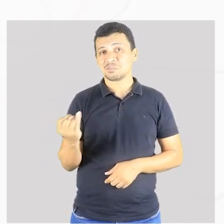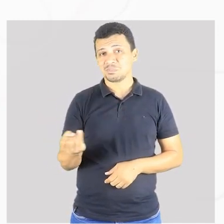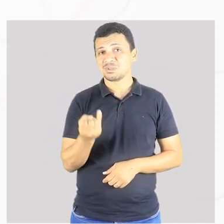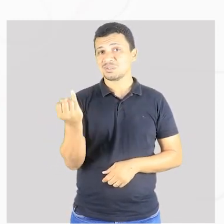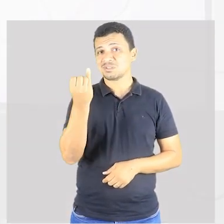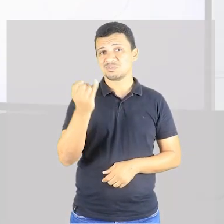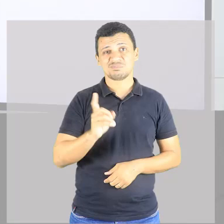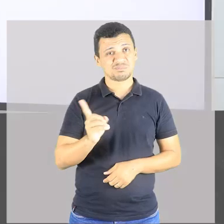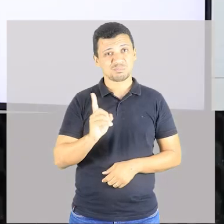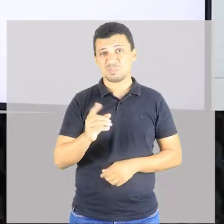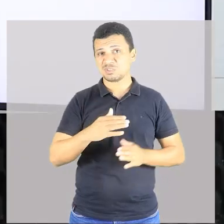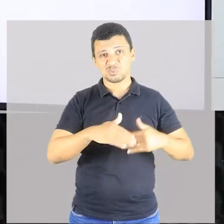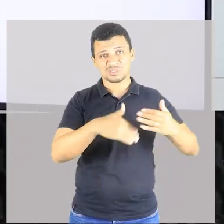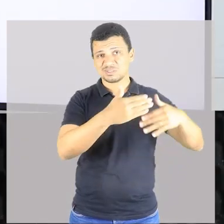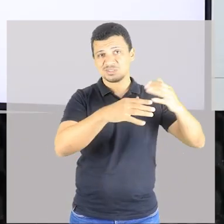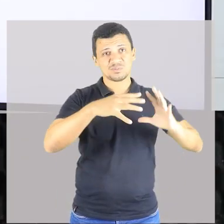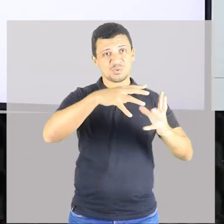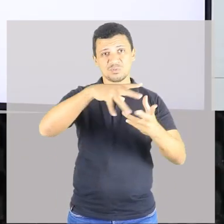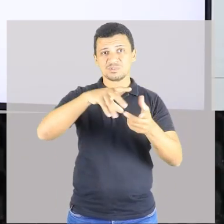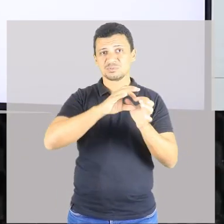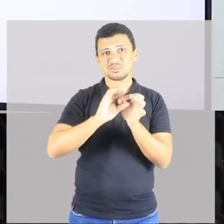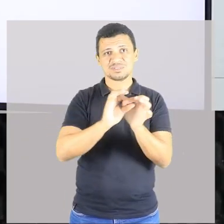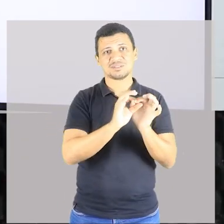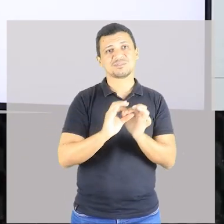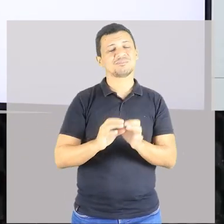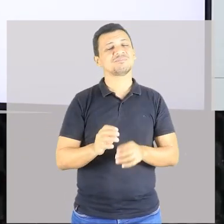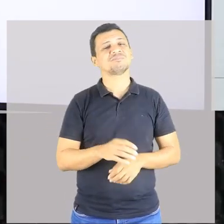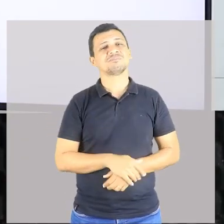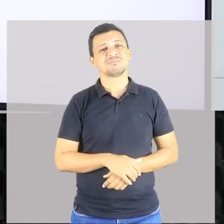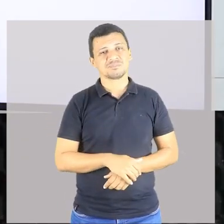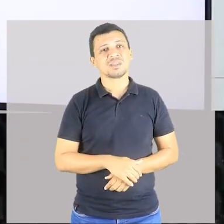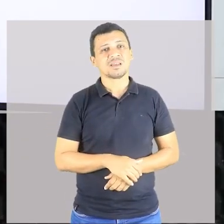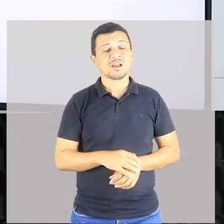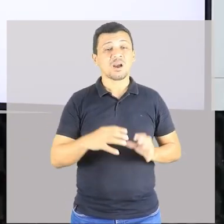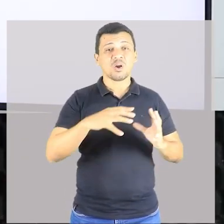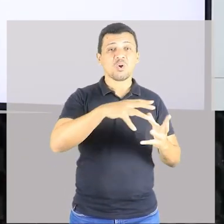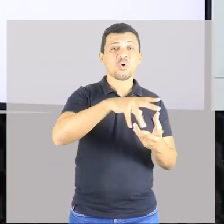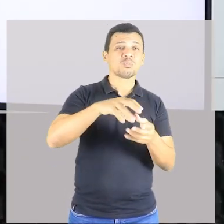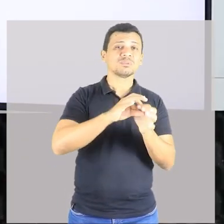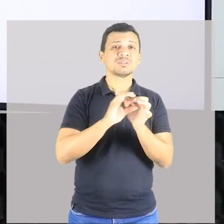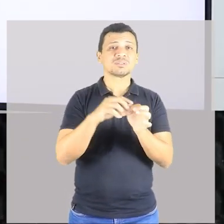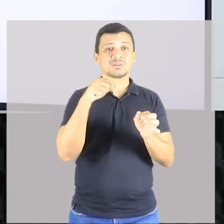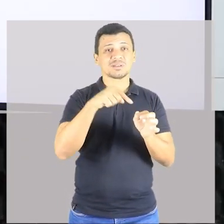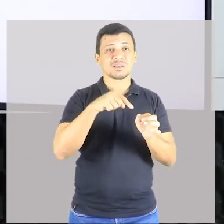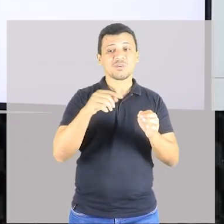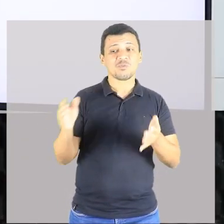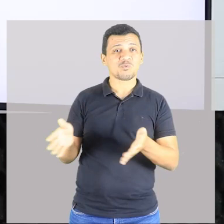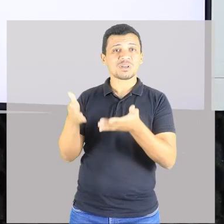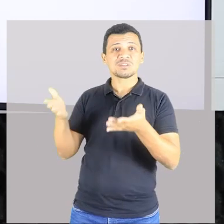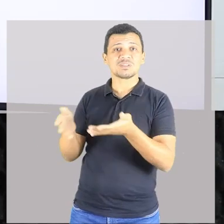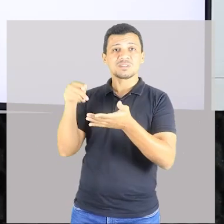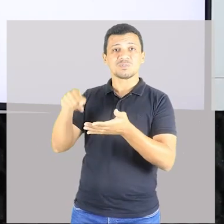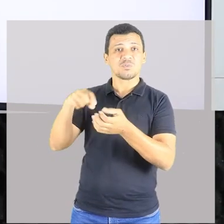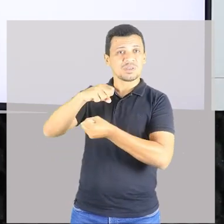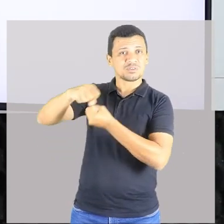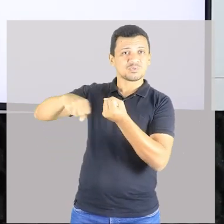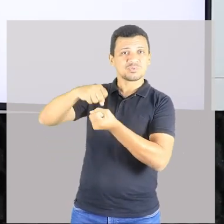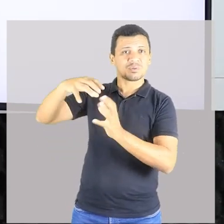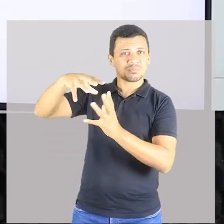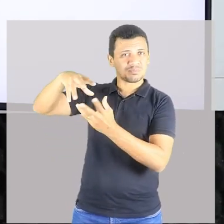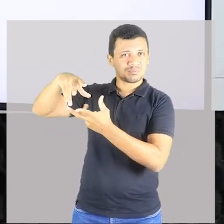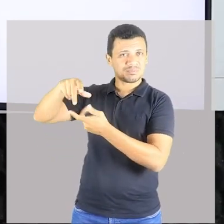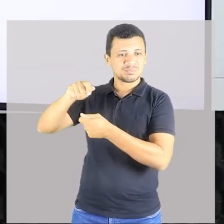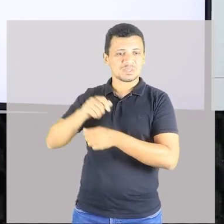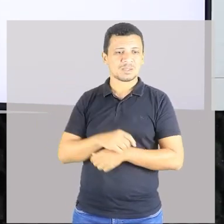não é ele que desenvolve o processo de globalização. Tá certo? A globalização, principalmente, ela que vai desenvolver esse processo. Tá? E a letra